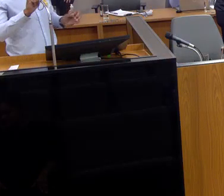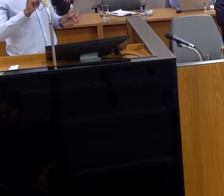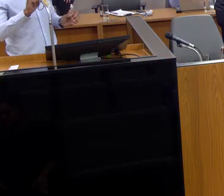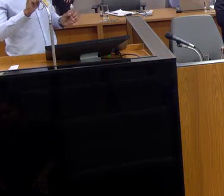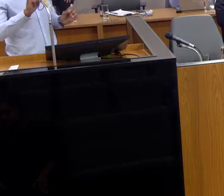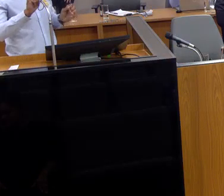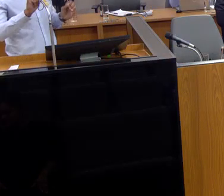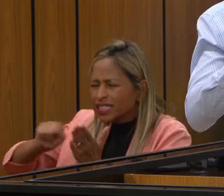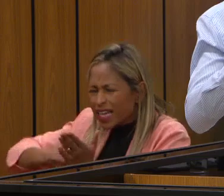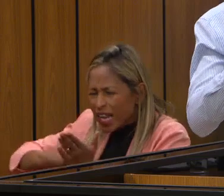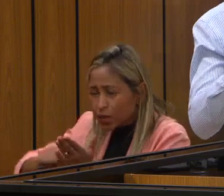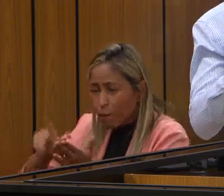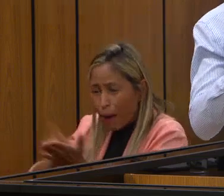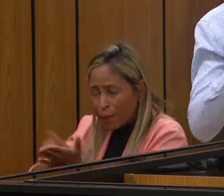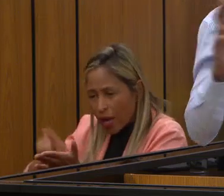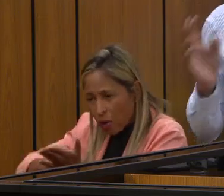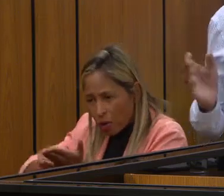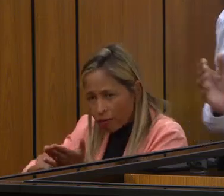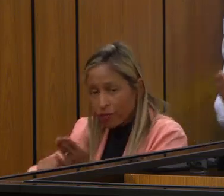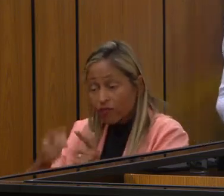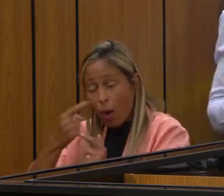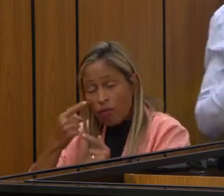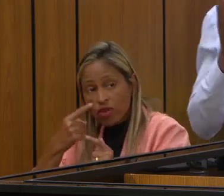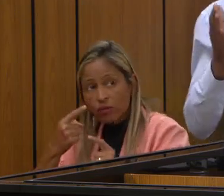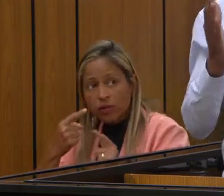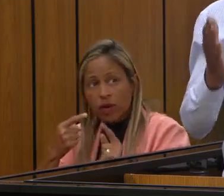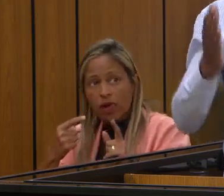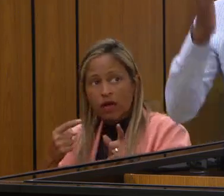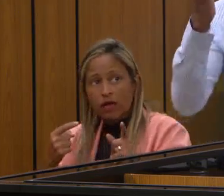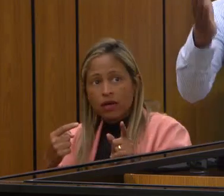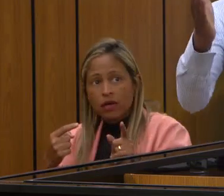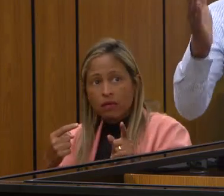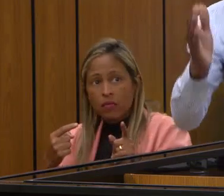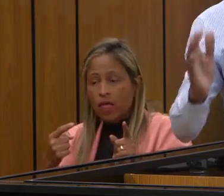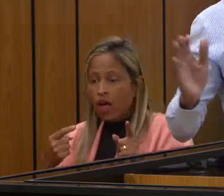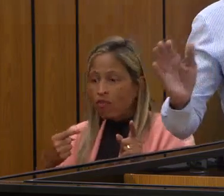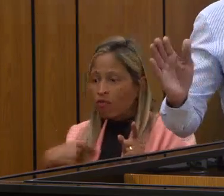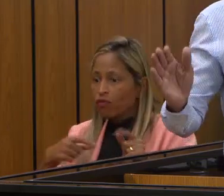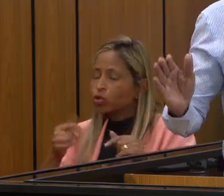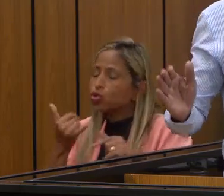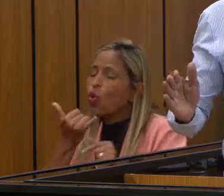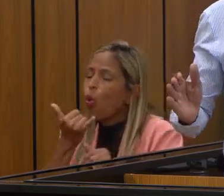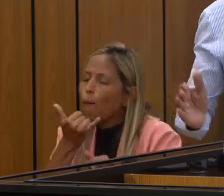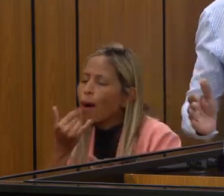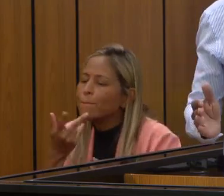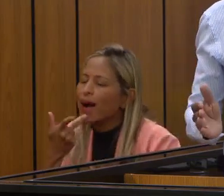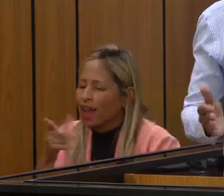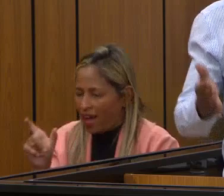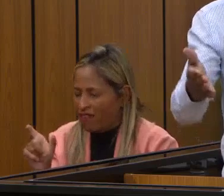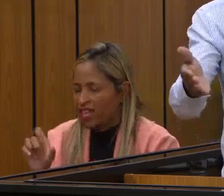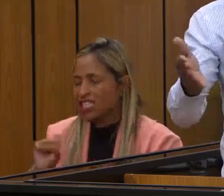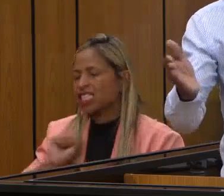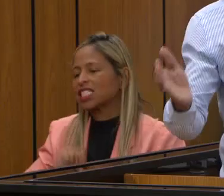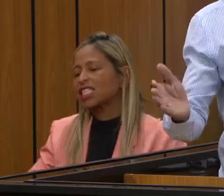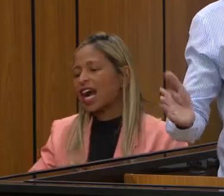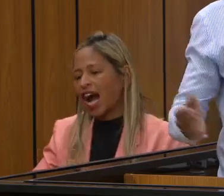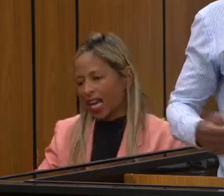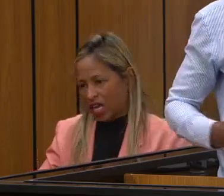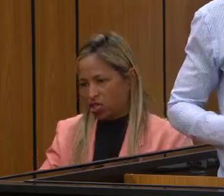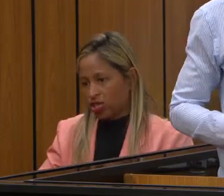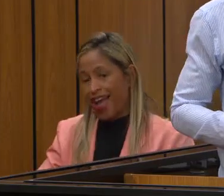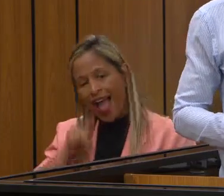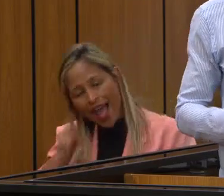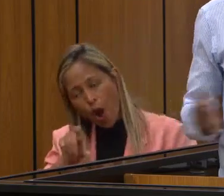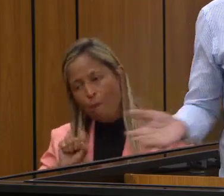prontuário vamos lá vamos lá eu vou dar um eu vou fazer sacanagem com você desculpa a expressão é porque aquilo ali foi uma